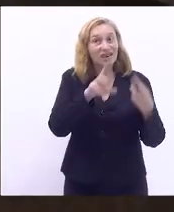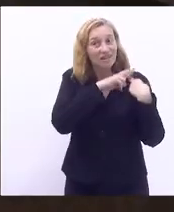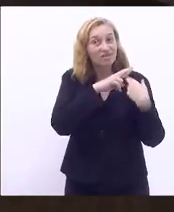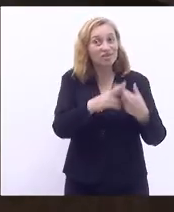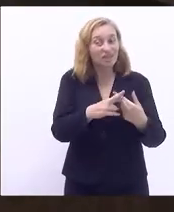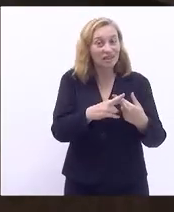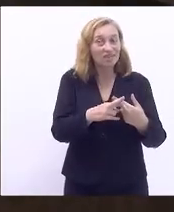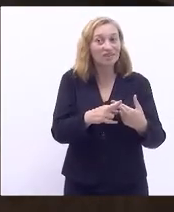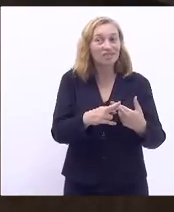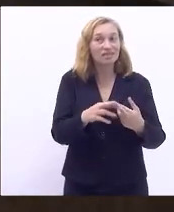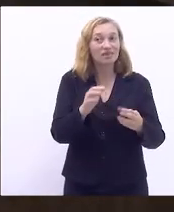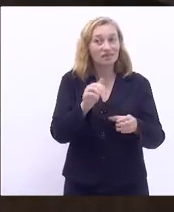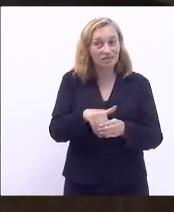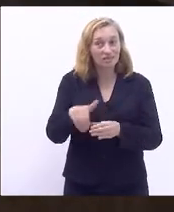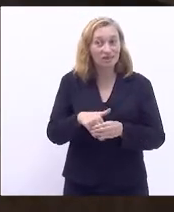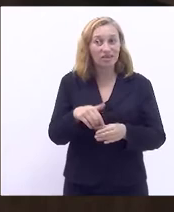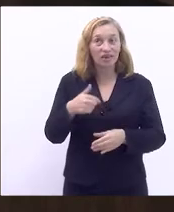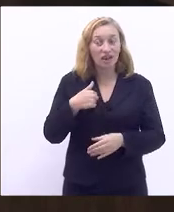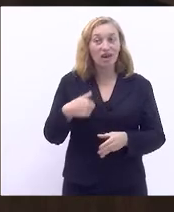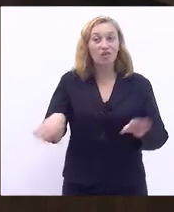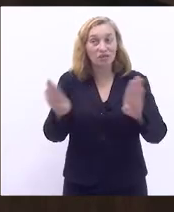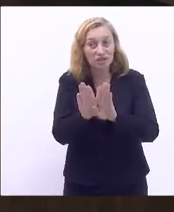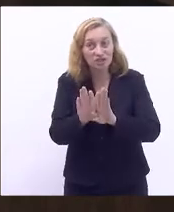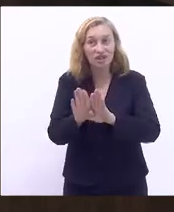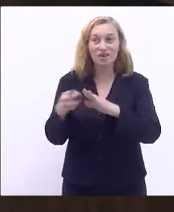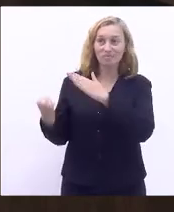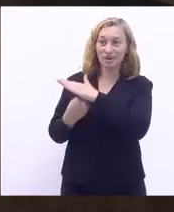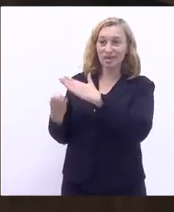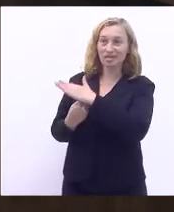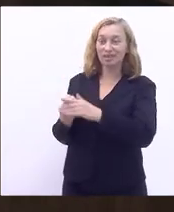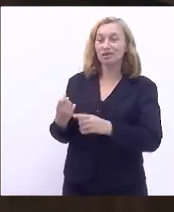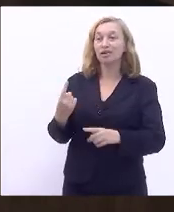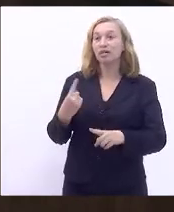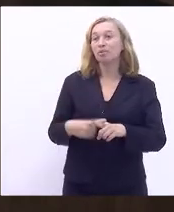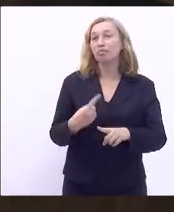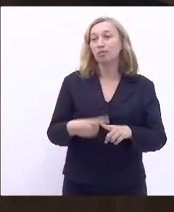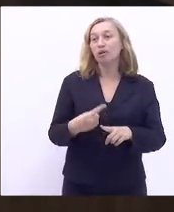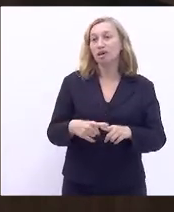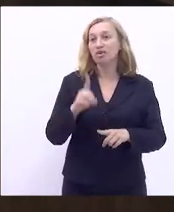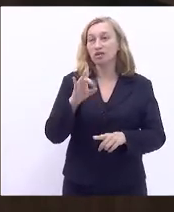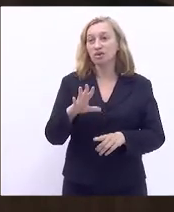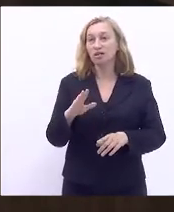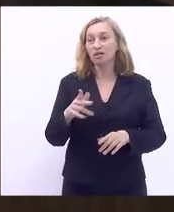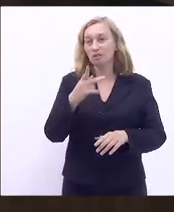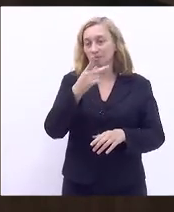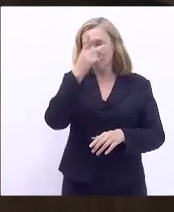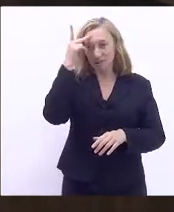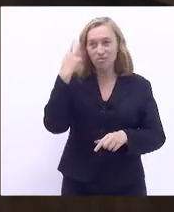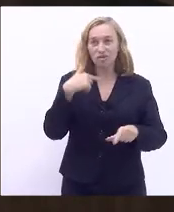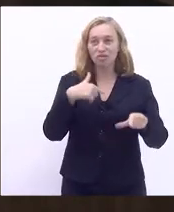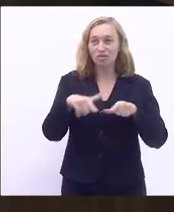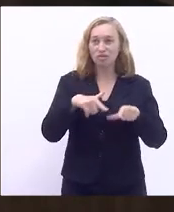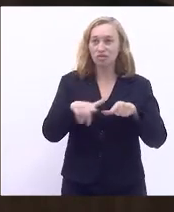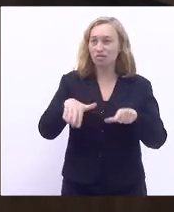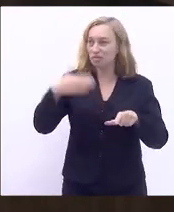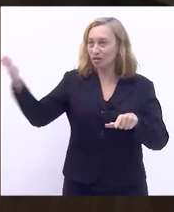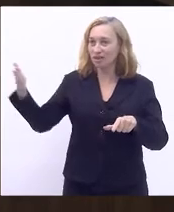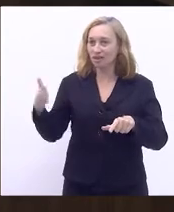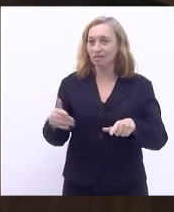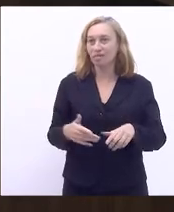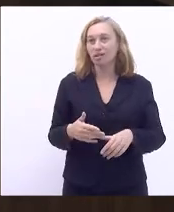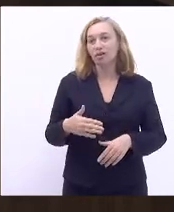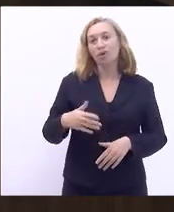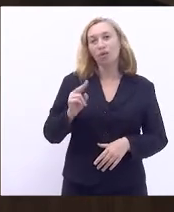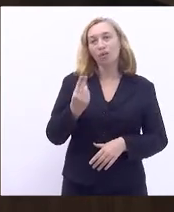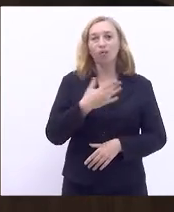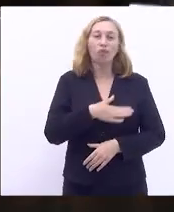assumir a responsabilidade. Chegar lá e dizer, eu fechei essa empresa porque tem só estrangeiro trabalhando. Eu fechei porque eu gosto dela.